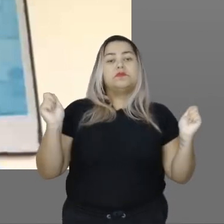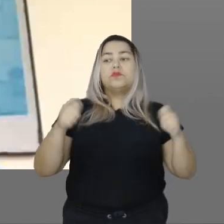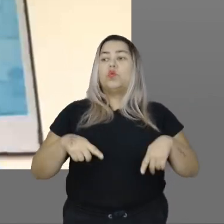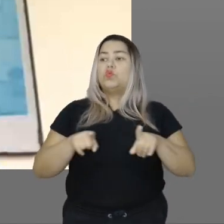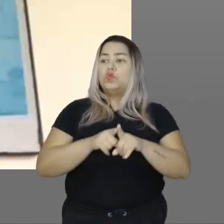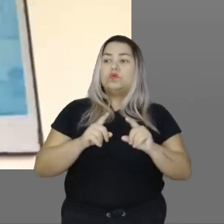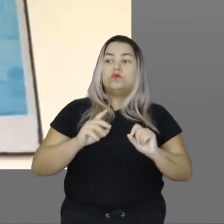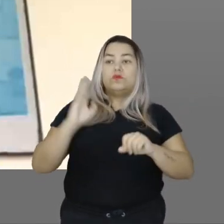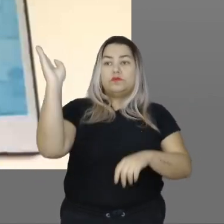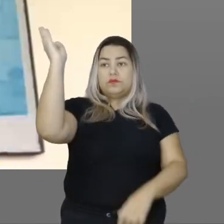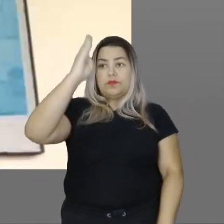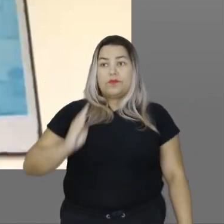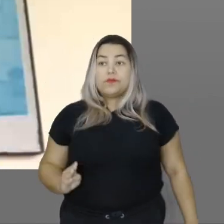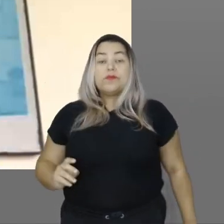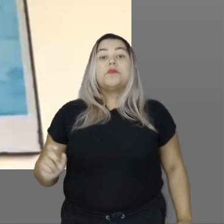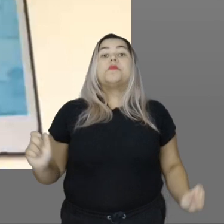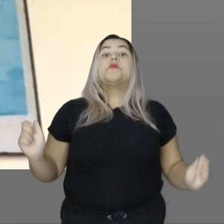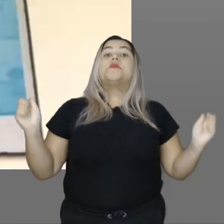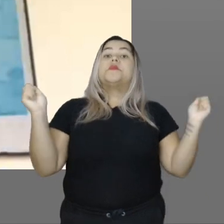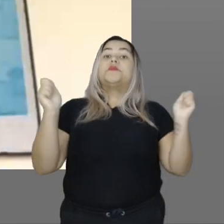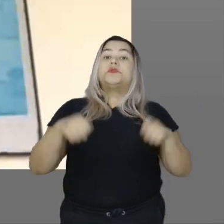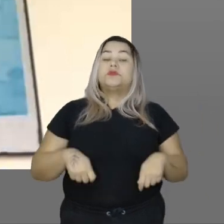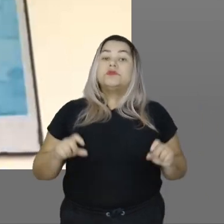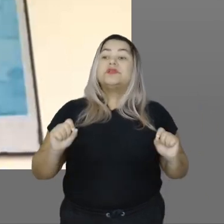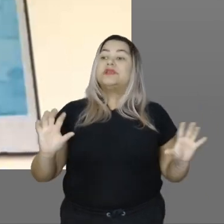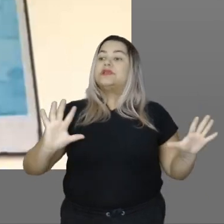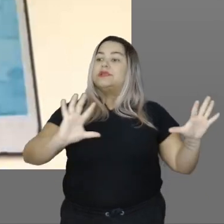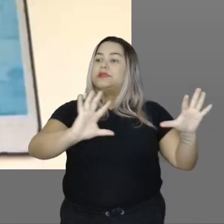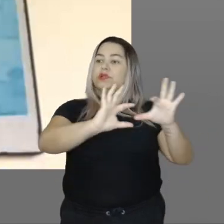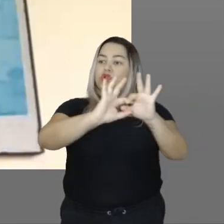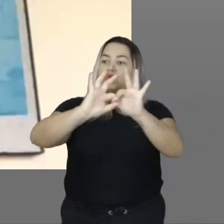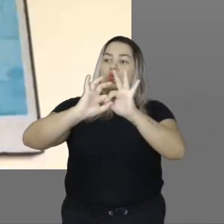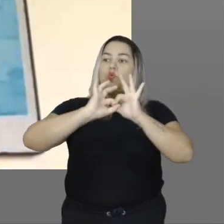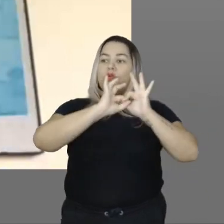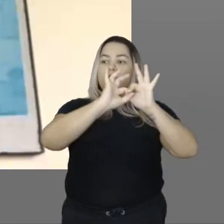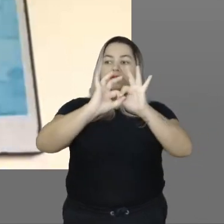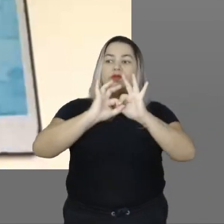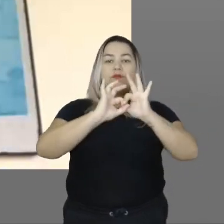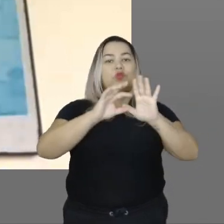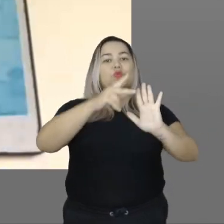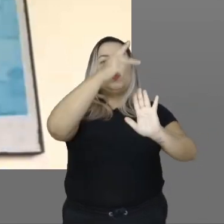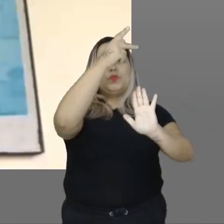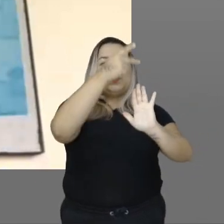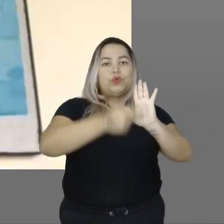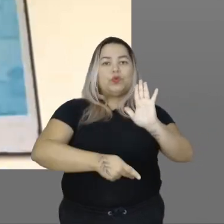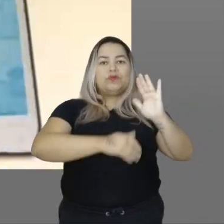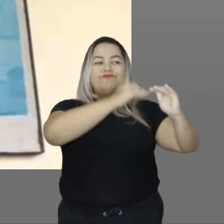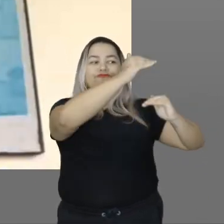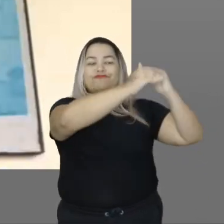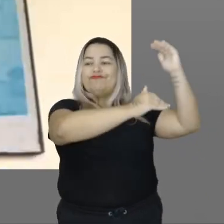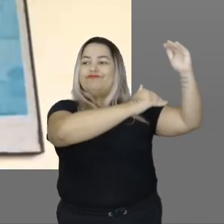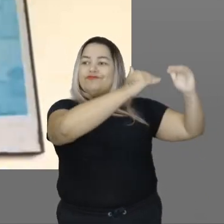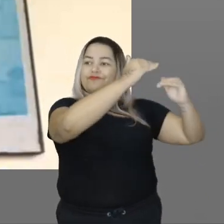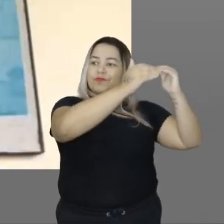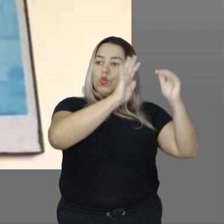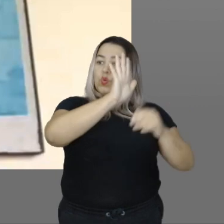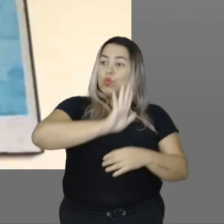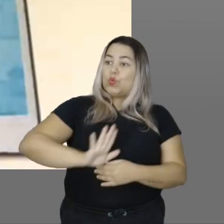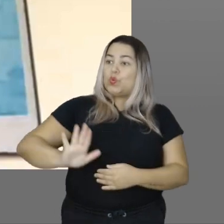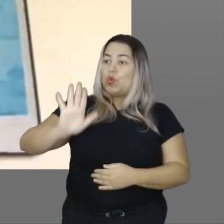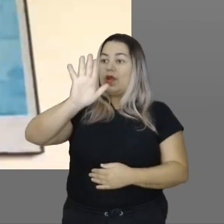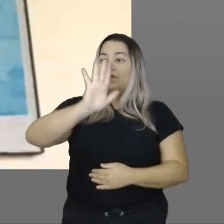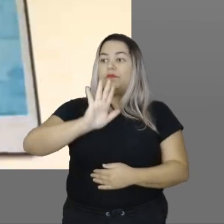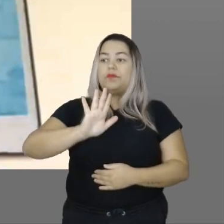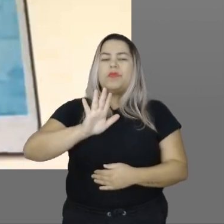Brasil. O Brasil precisa se unir em torno de um projeto de desenvolvimento nacional. Uma